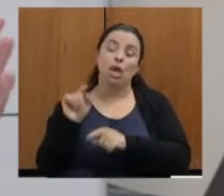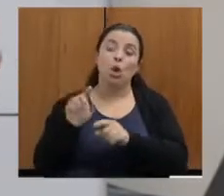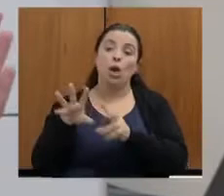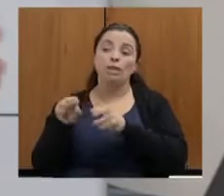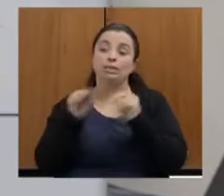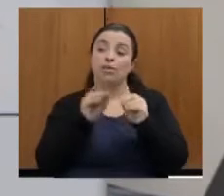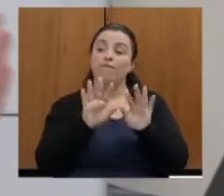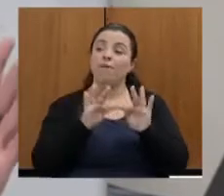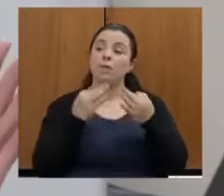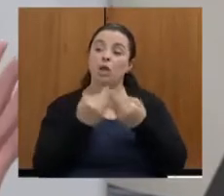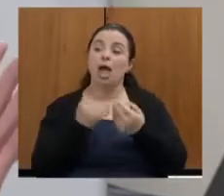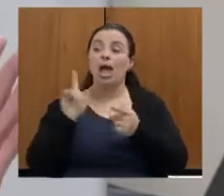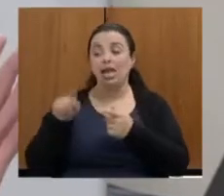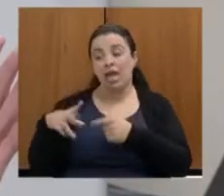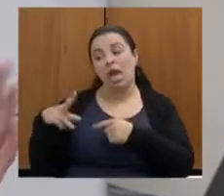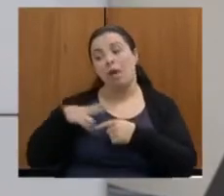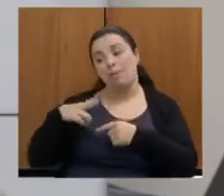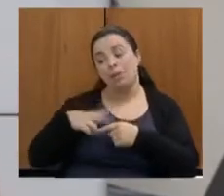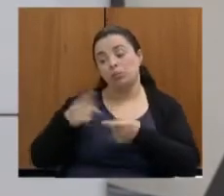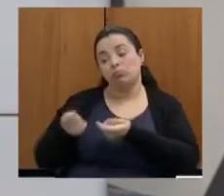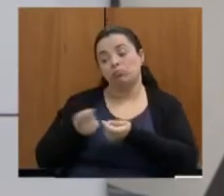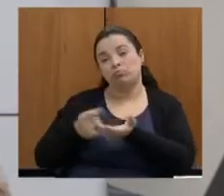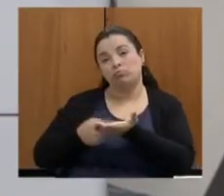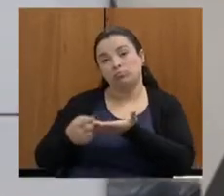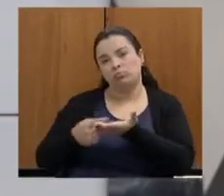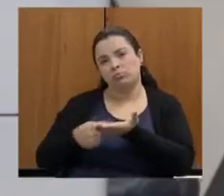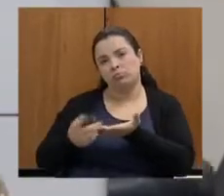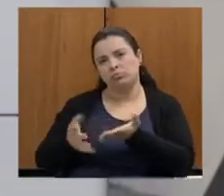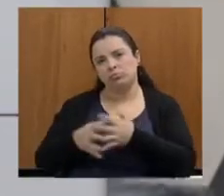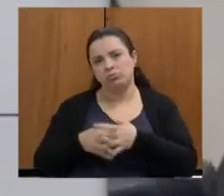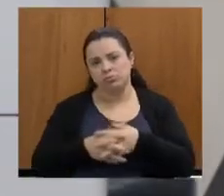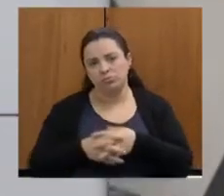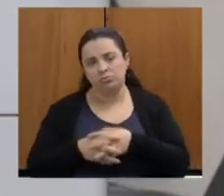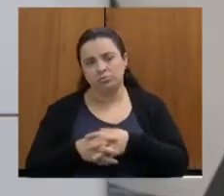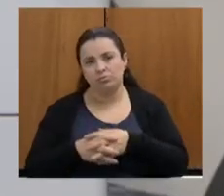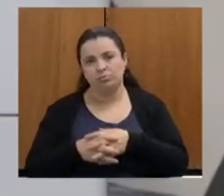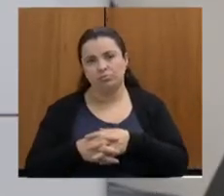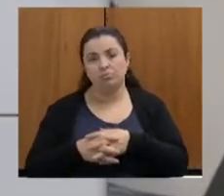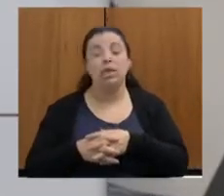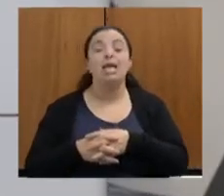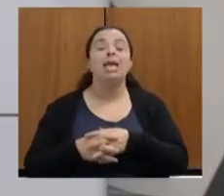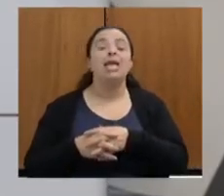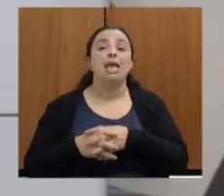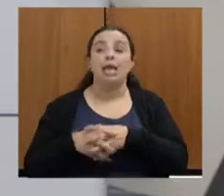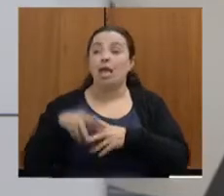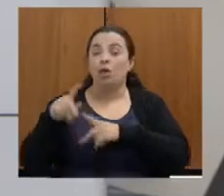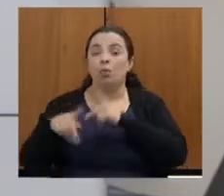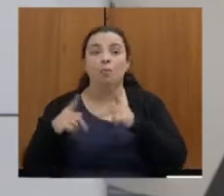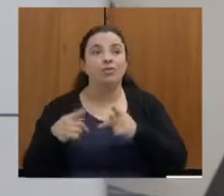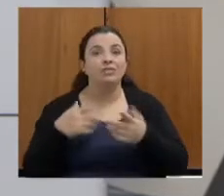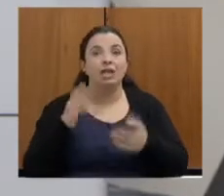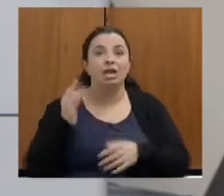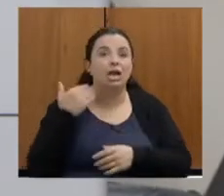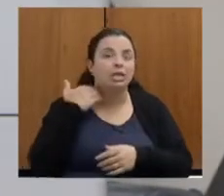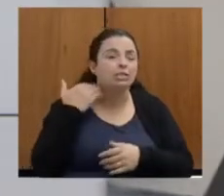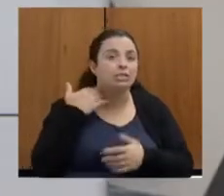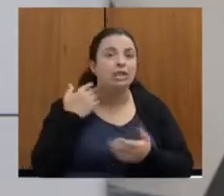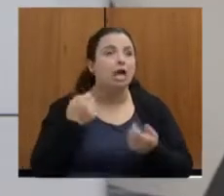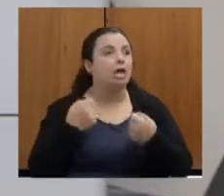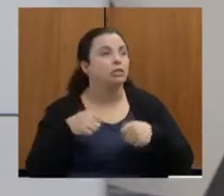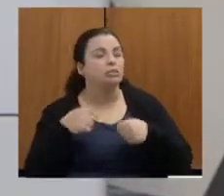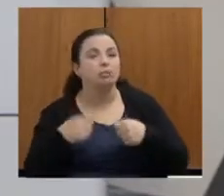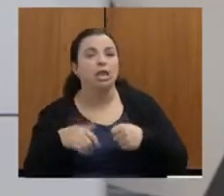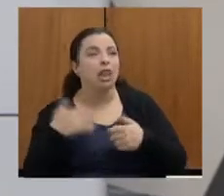seja negociação individual né É por isso por esse cansaço por esse desespero por essa vontade de continuar a